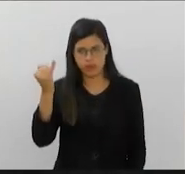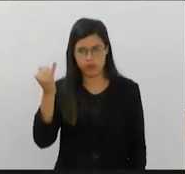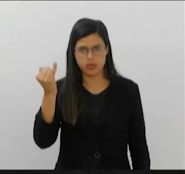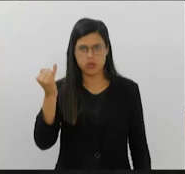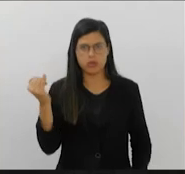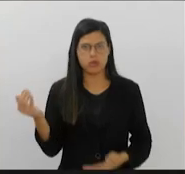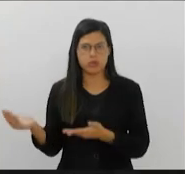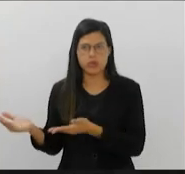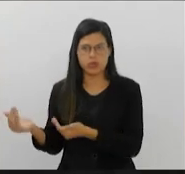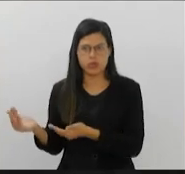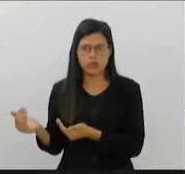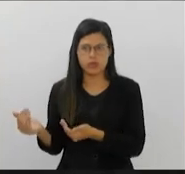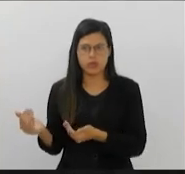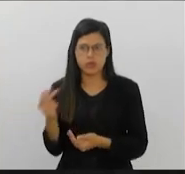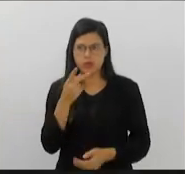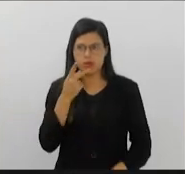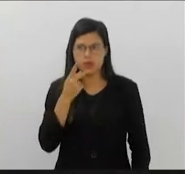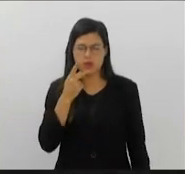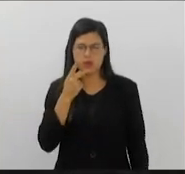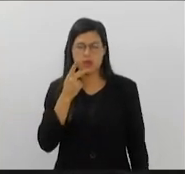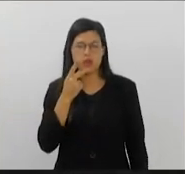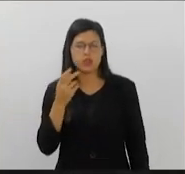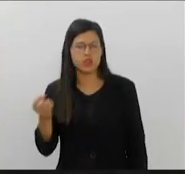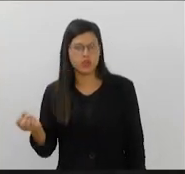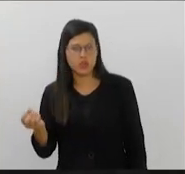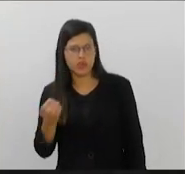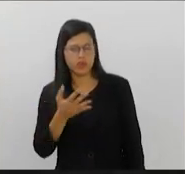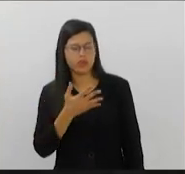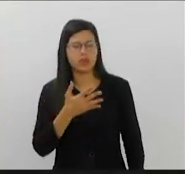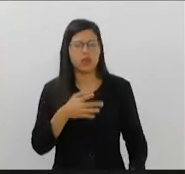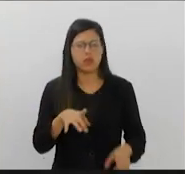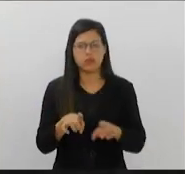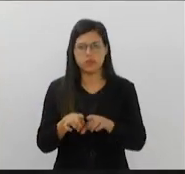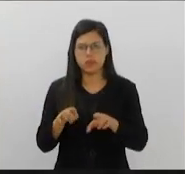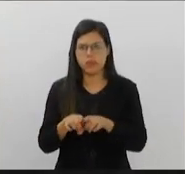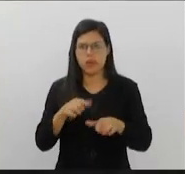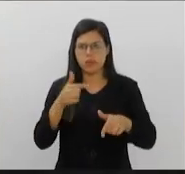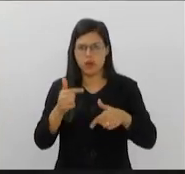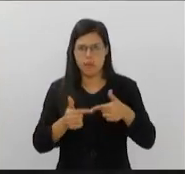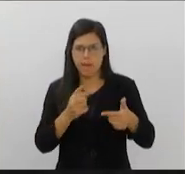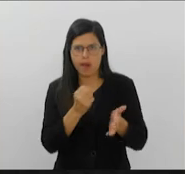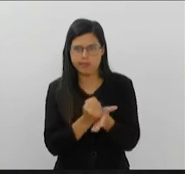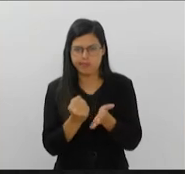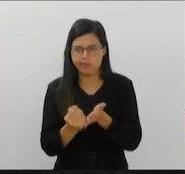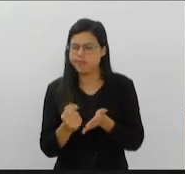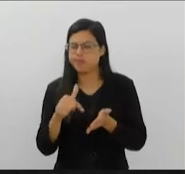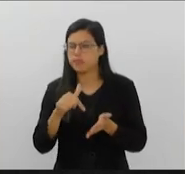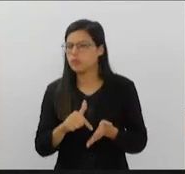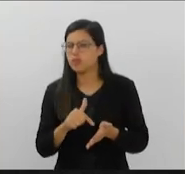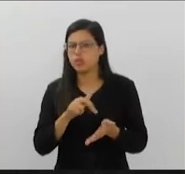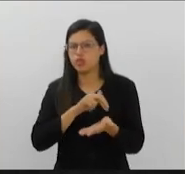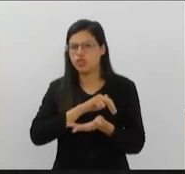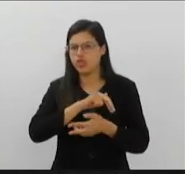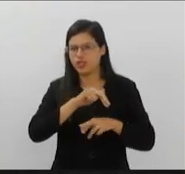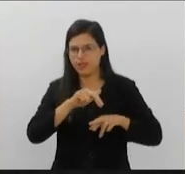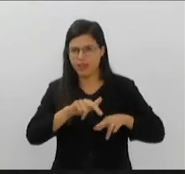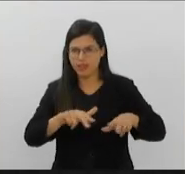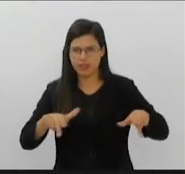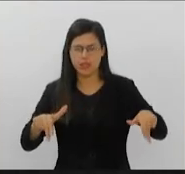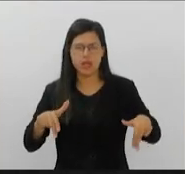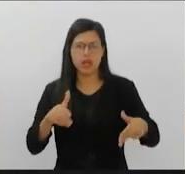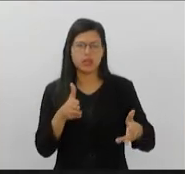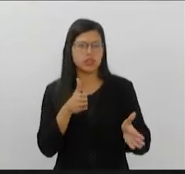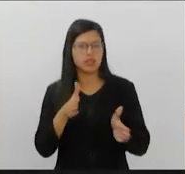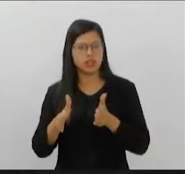nossa juventude. Falar de inovação, falar de empregabilidade, falar de diversidade, falar de